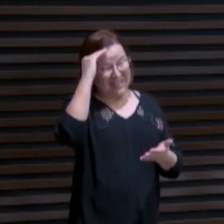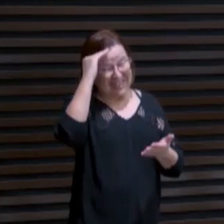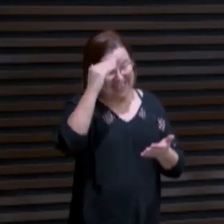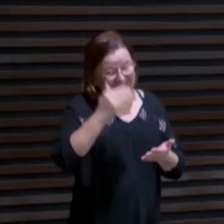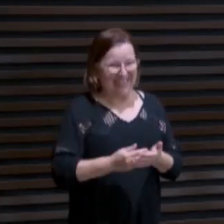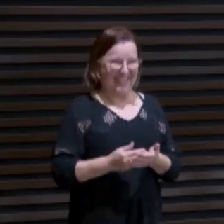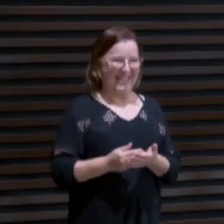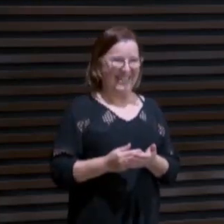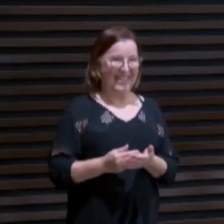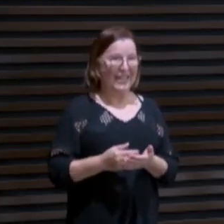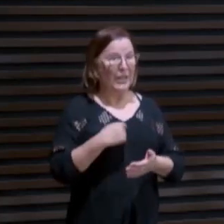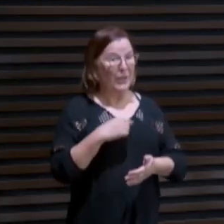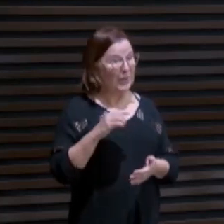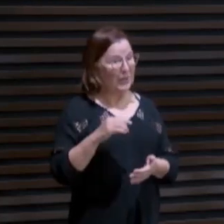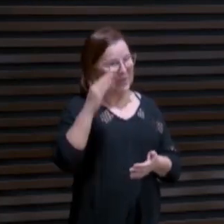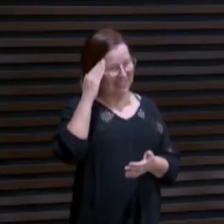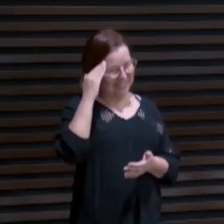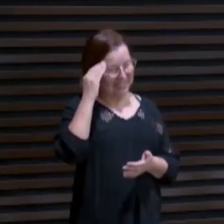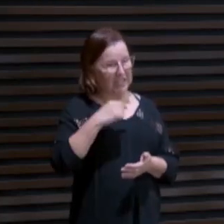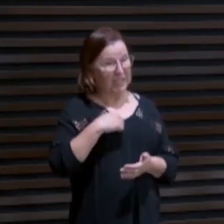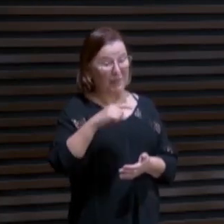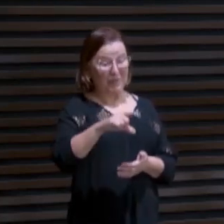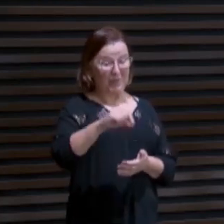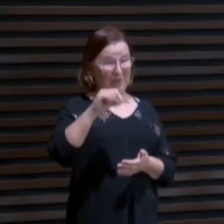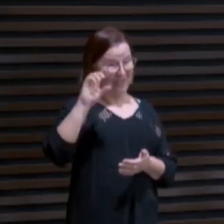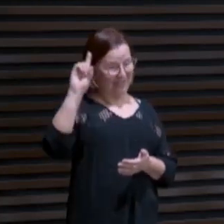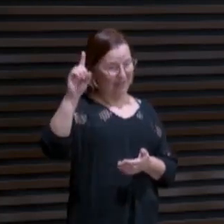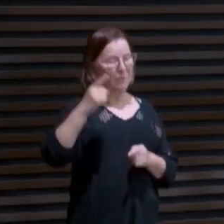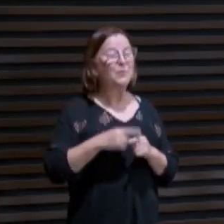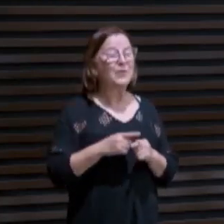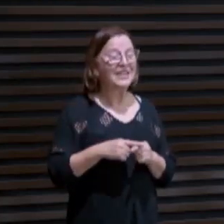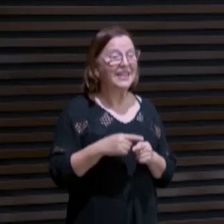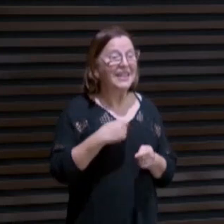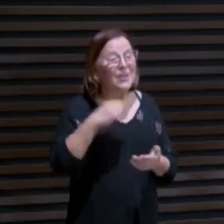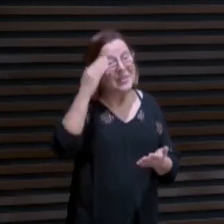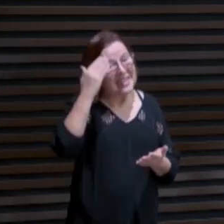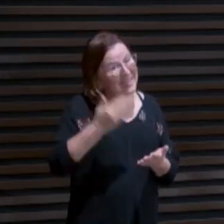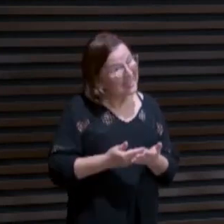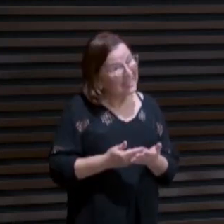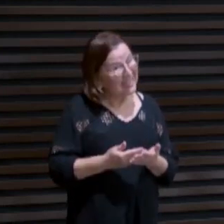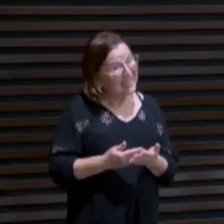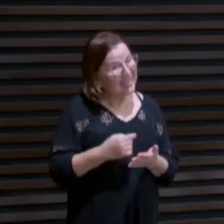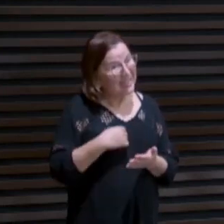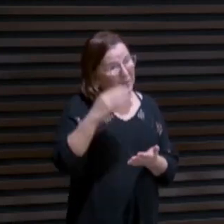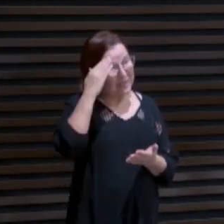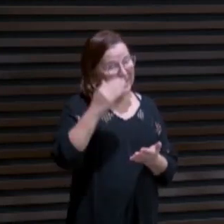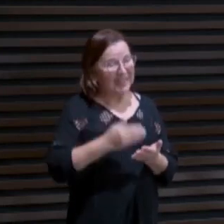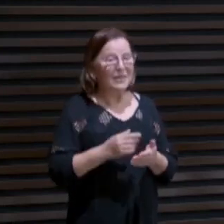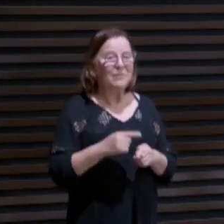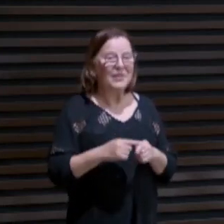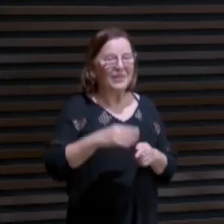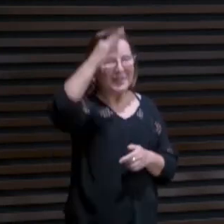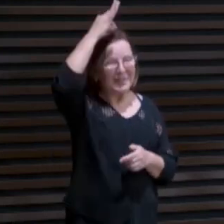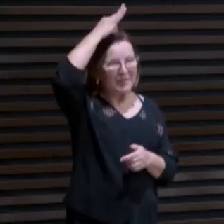sou eleito porque eu criei. Eu só sei que eu criei porque o Espírito Santo me convenceu do